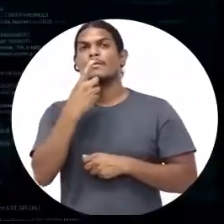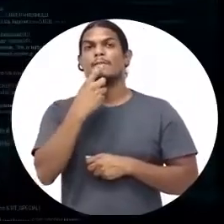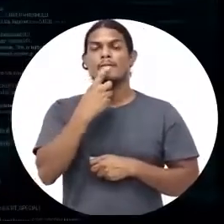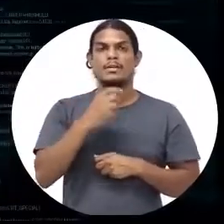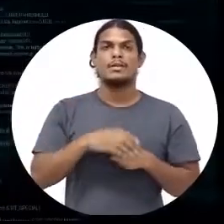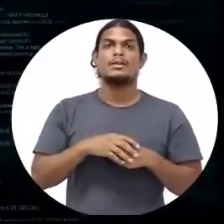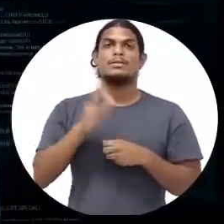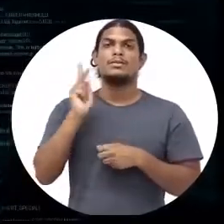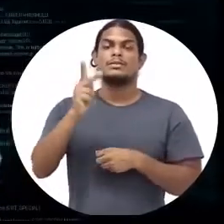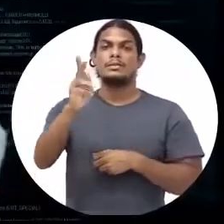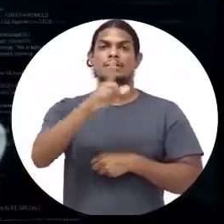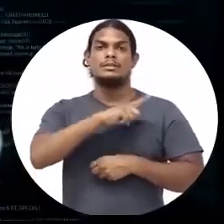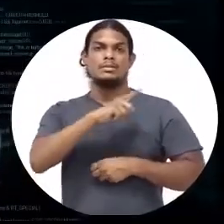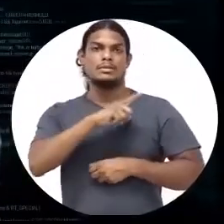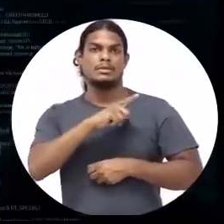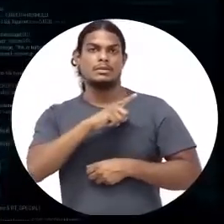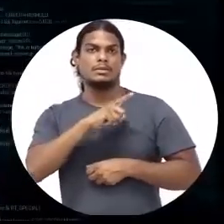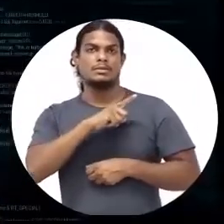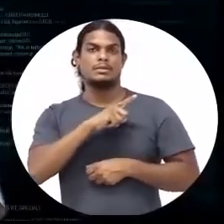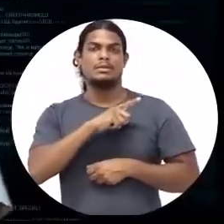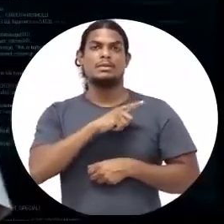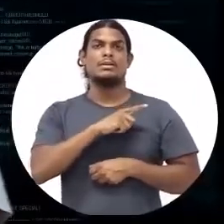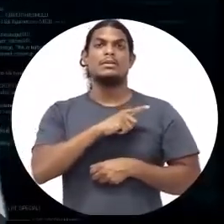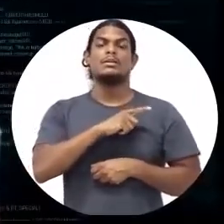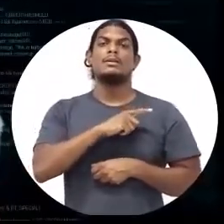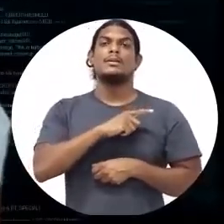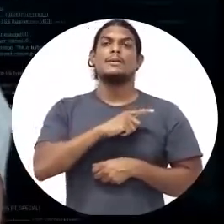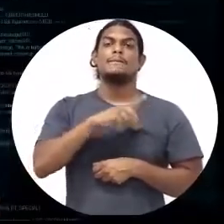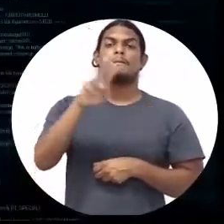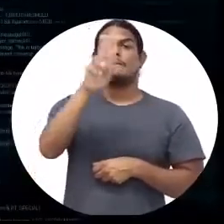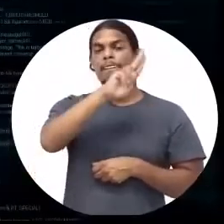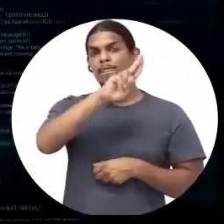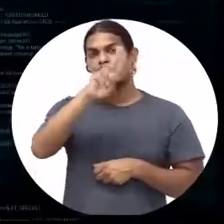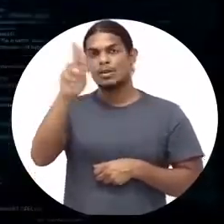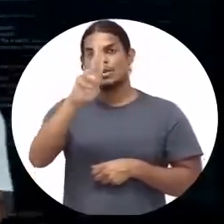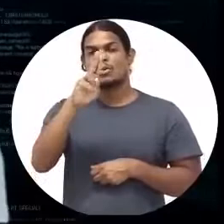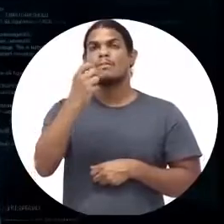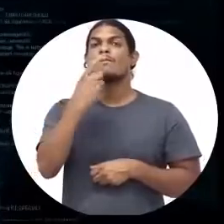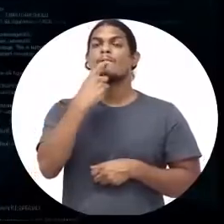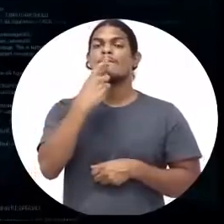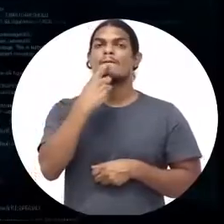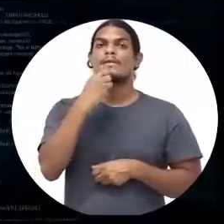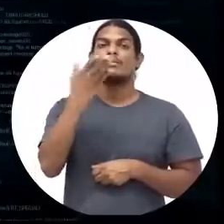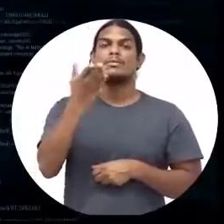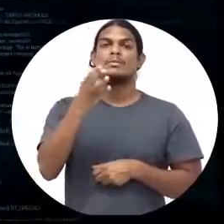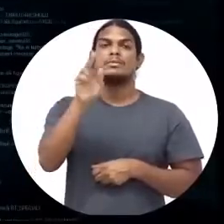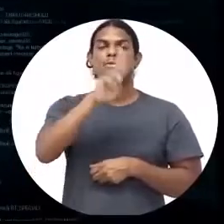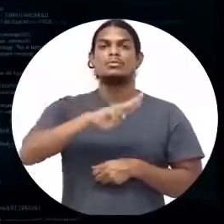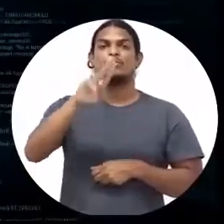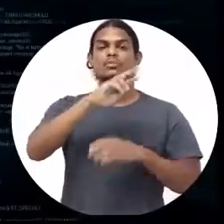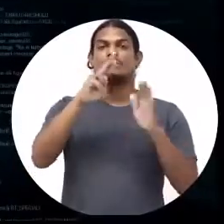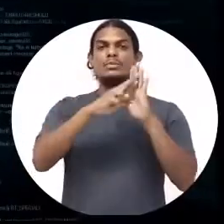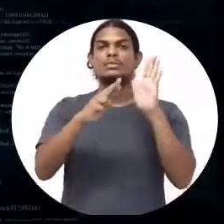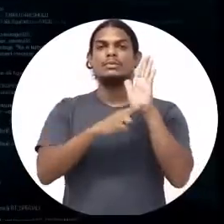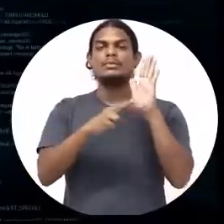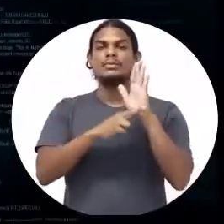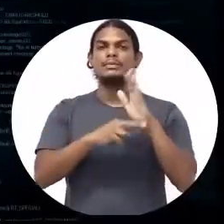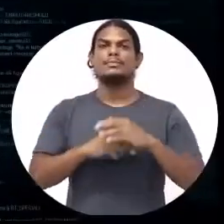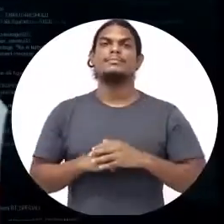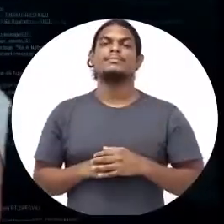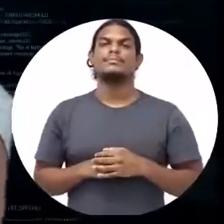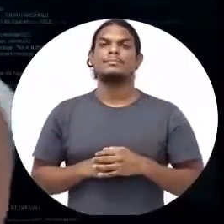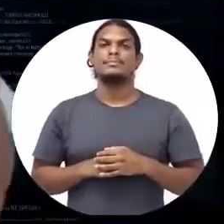que tiver identificado com a class vermelho, aí a gente define a regra para ela ser pintada de vermelho.